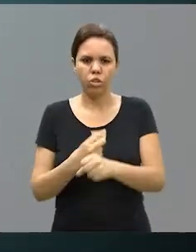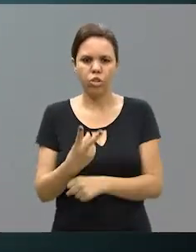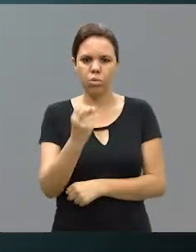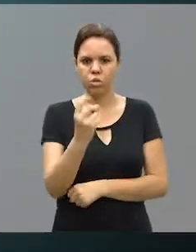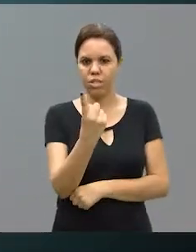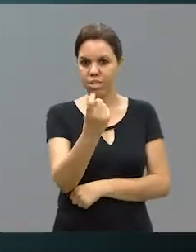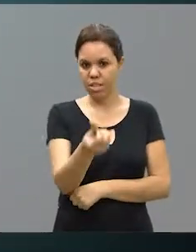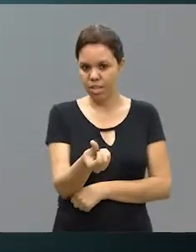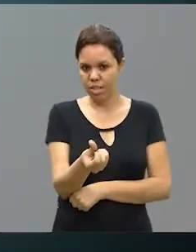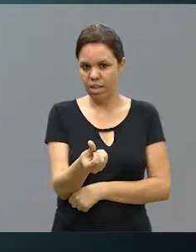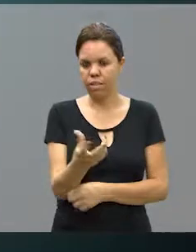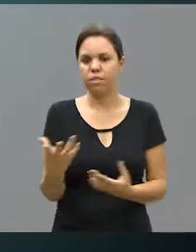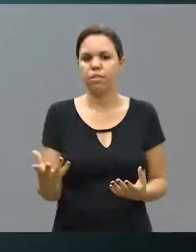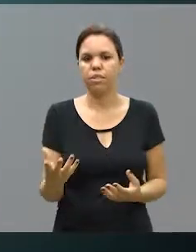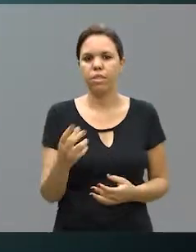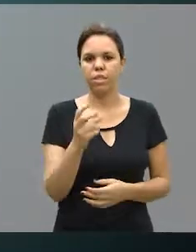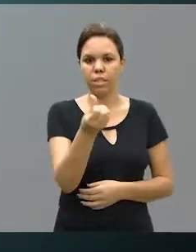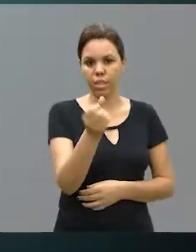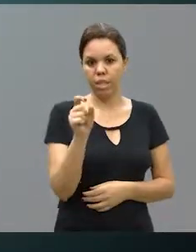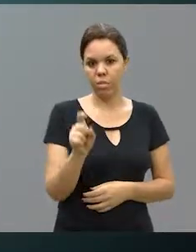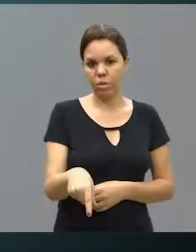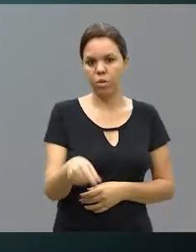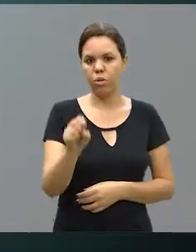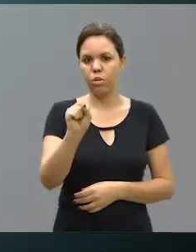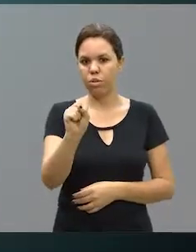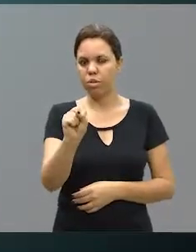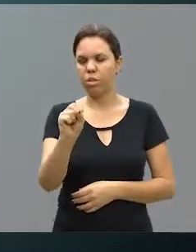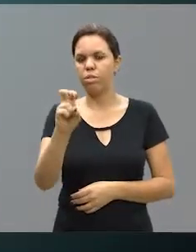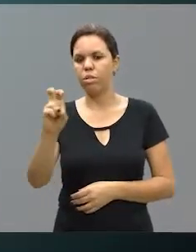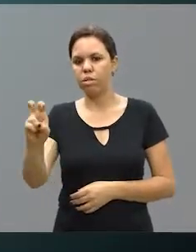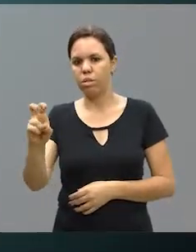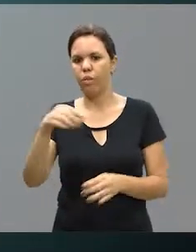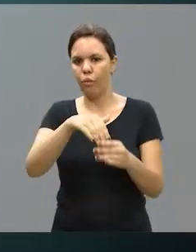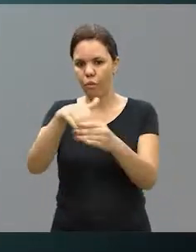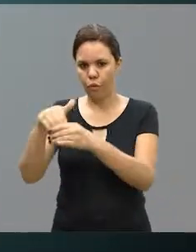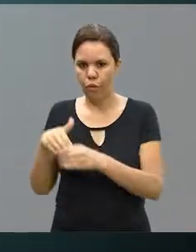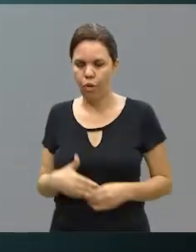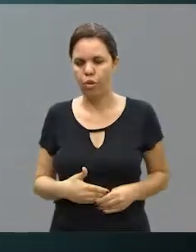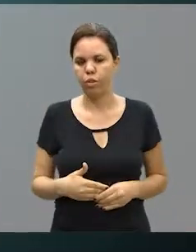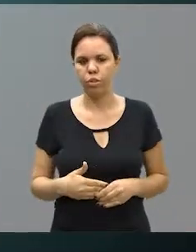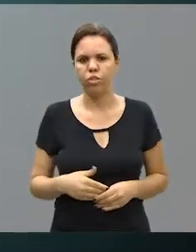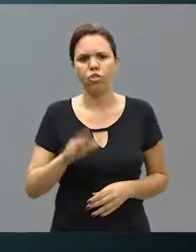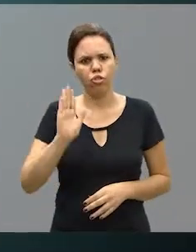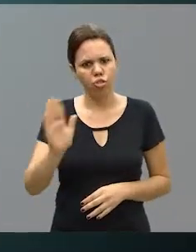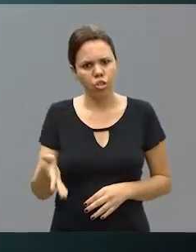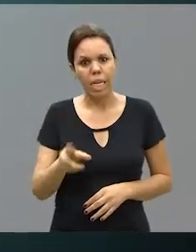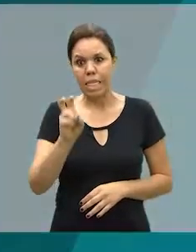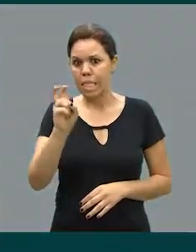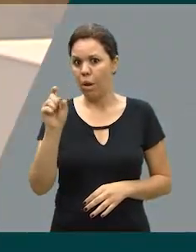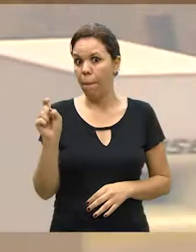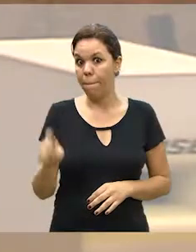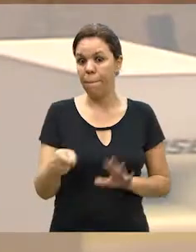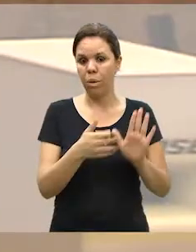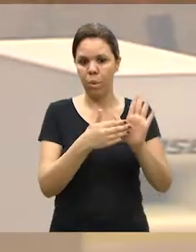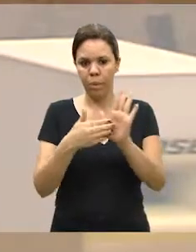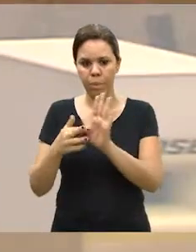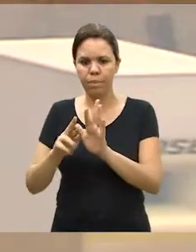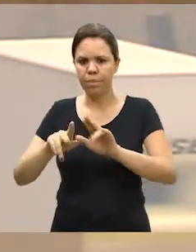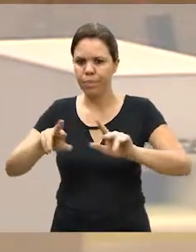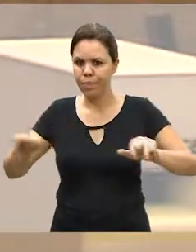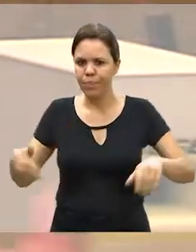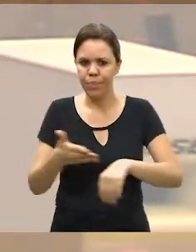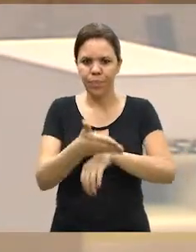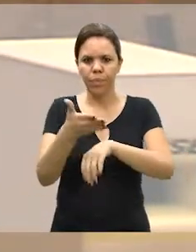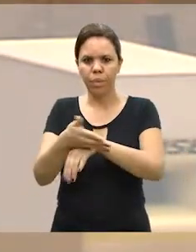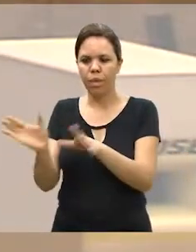com 6.805 votos. Como parlamentar, é autor de mais de 5 mil proposições. Participa dos